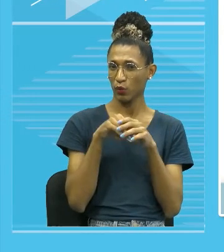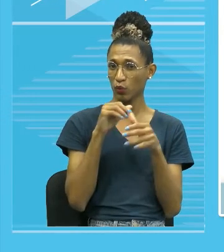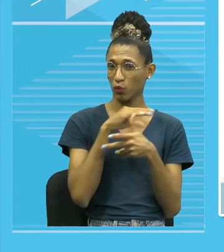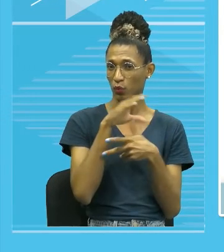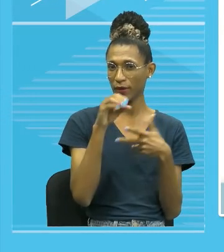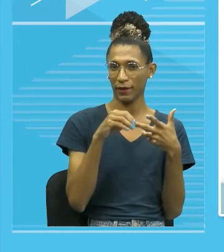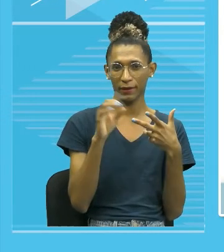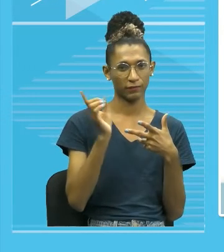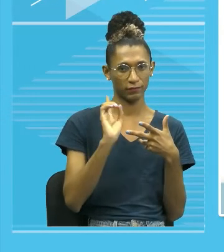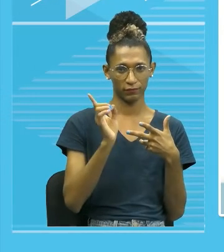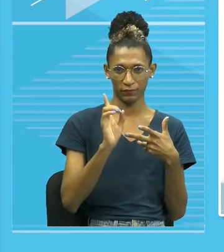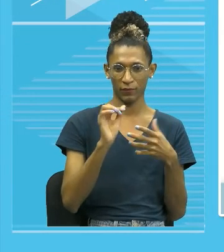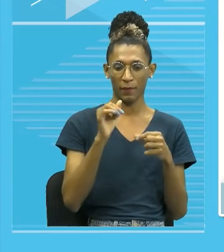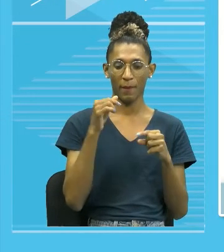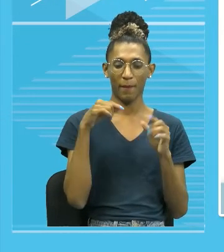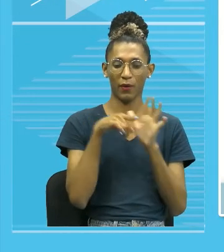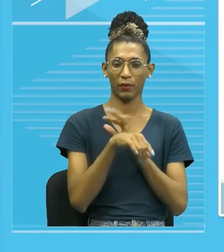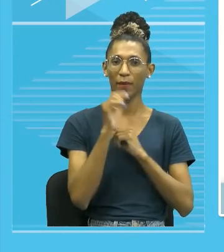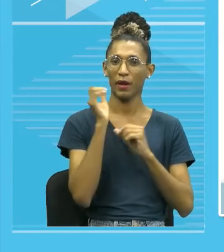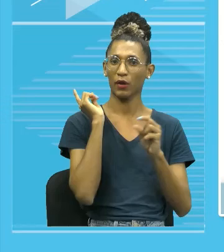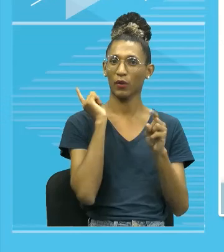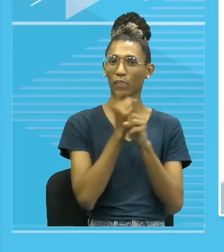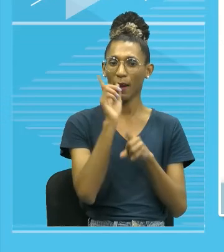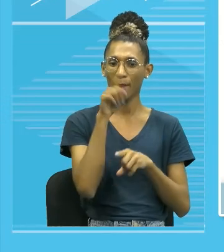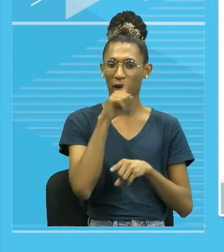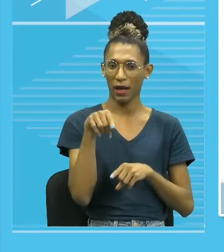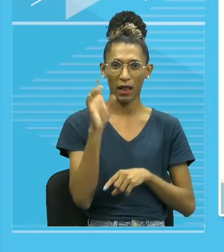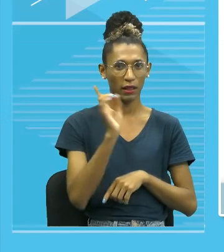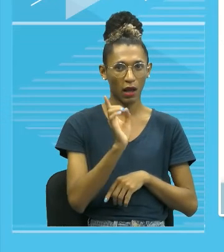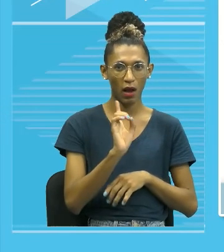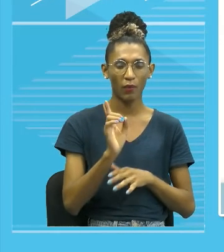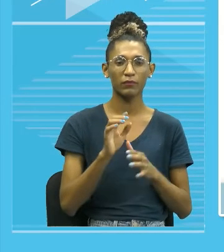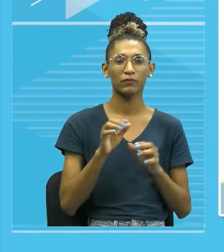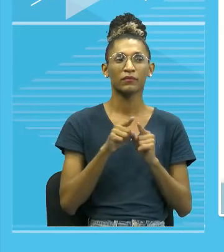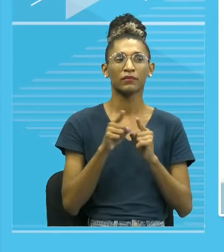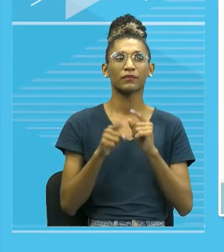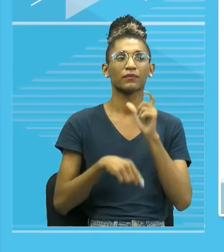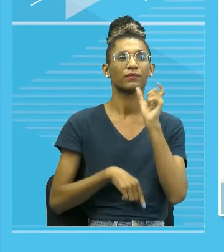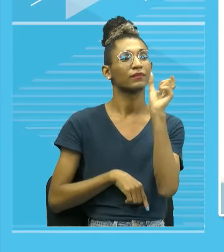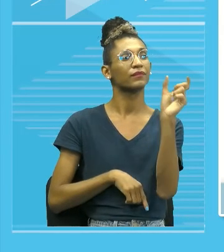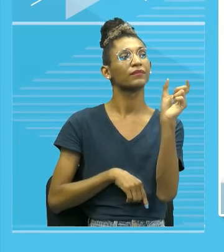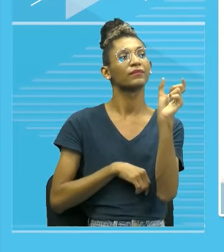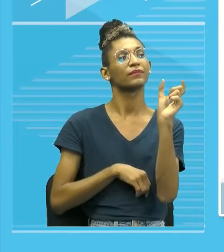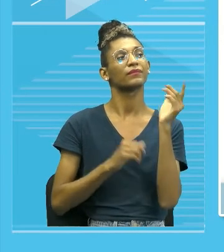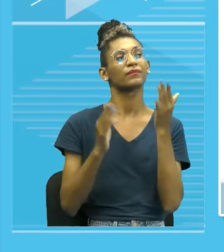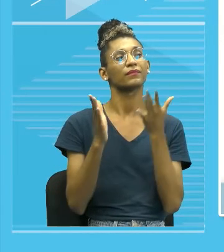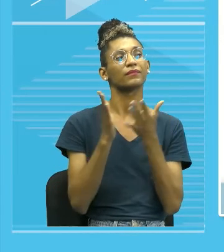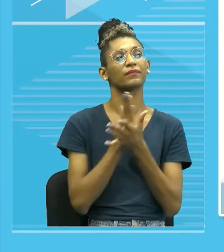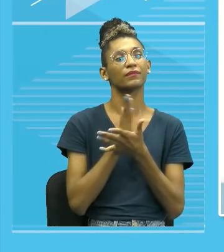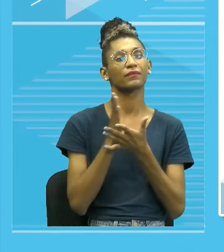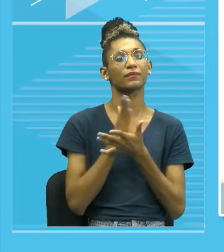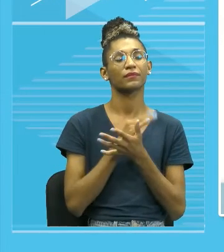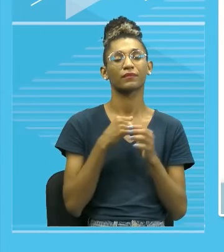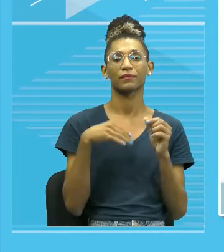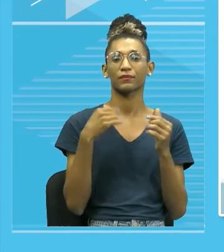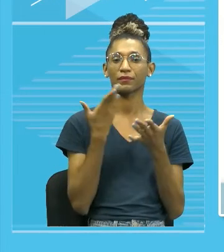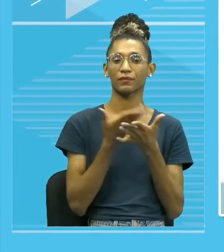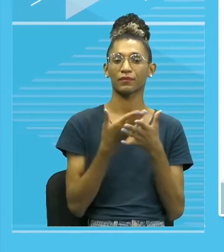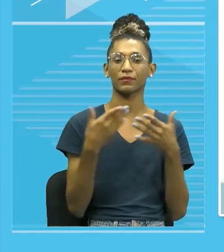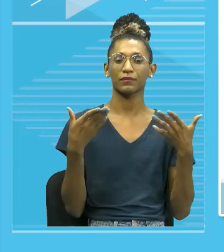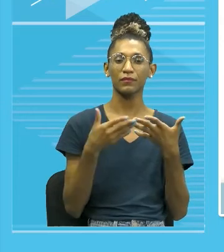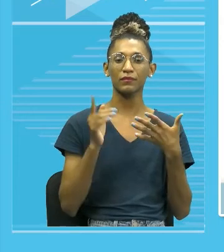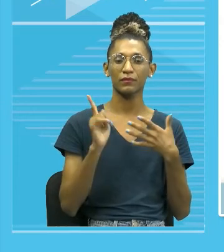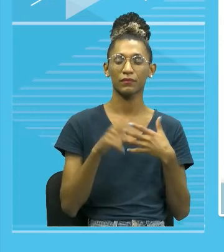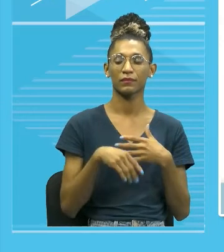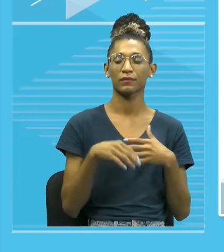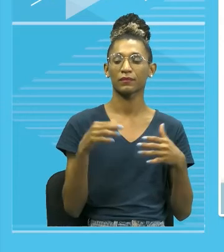marcar a tradução de uma falsa cognata mas essas palavras Largo Todavia que a gente viu hoje que são